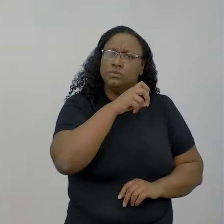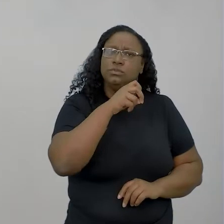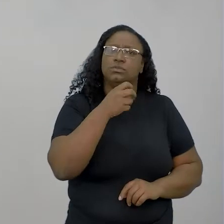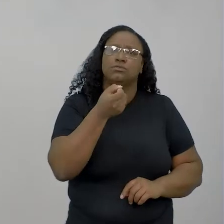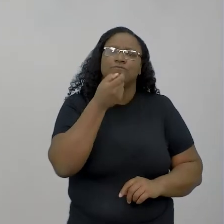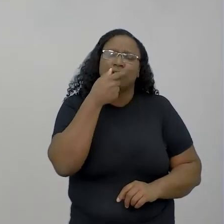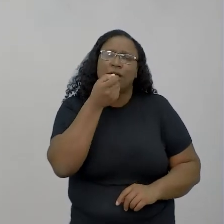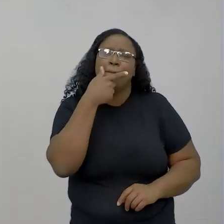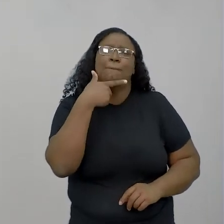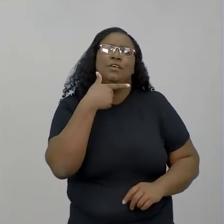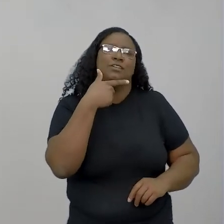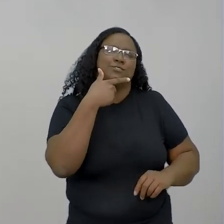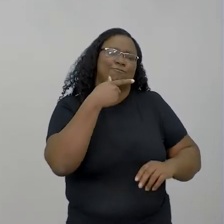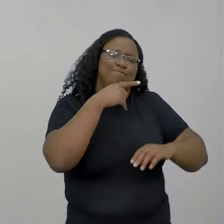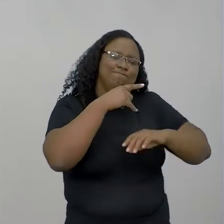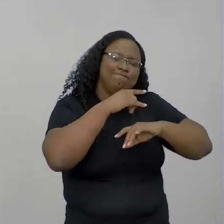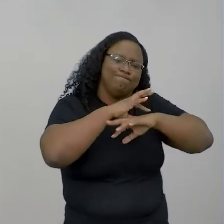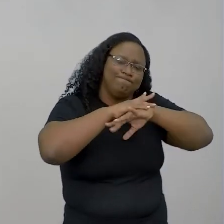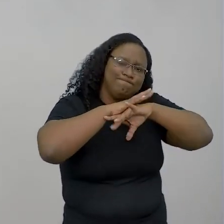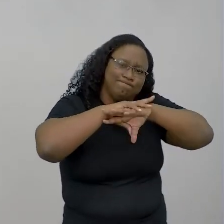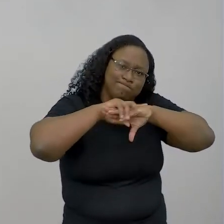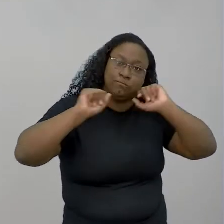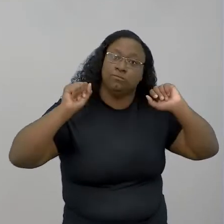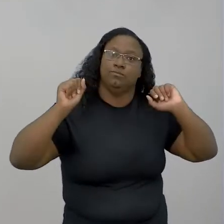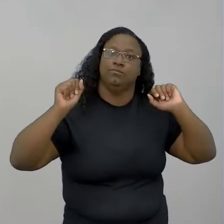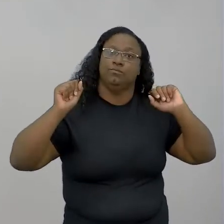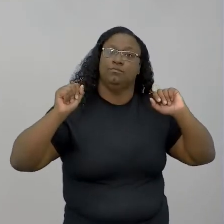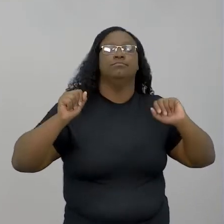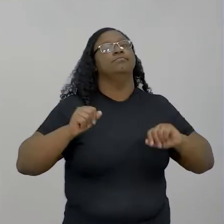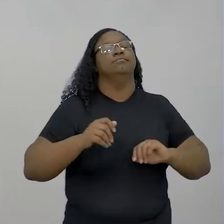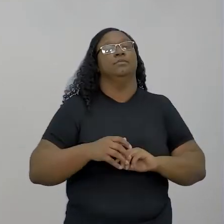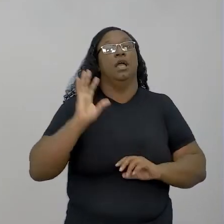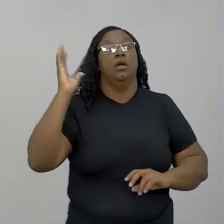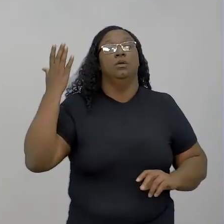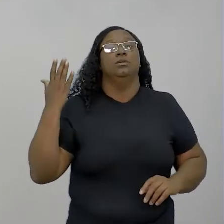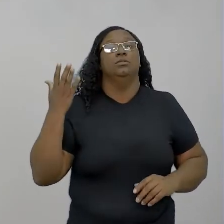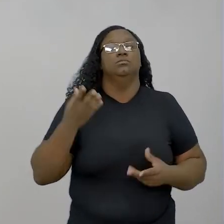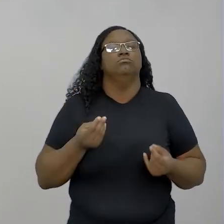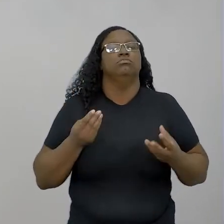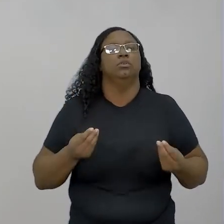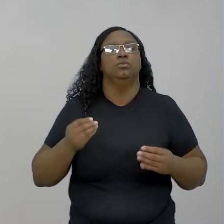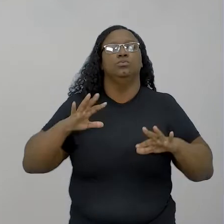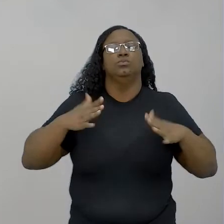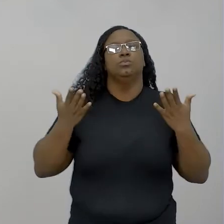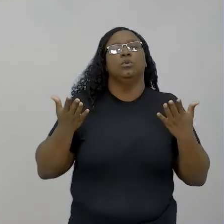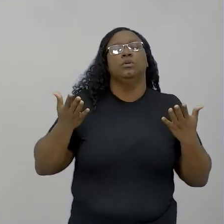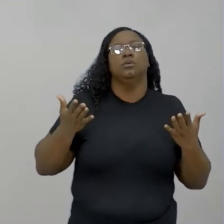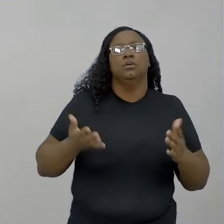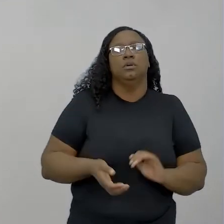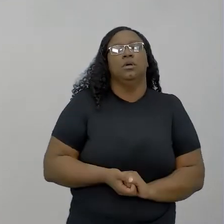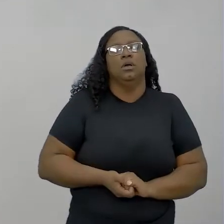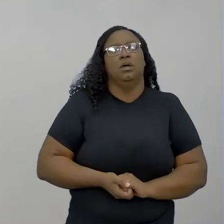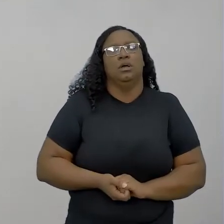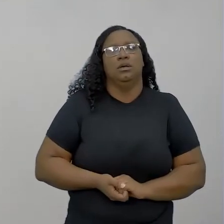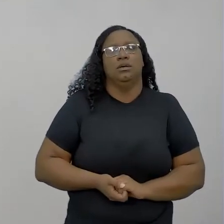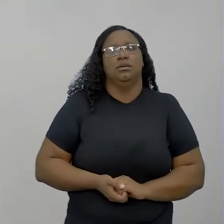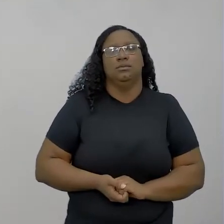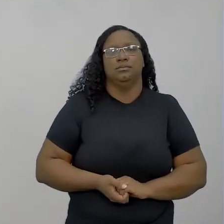atualidade conseguir combater esses patógenos. Isso acontece muito também quando a gente tem aí, né, algumas